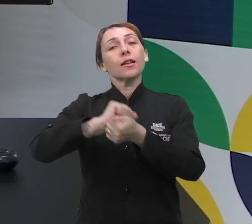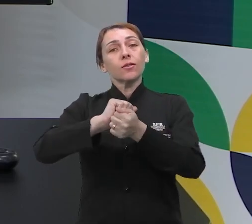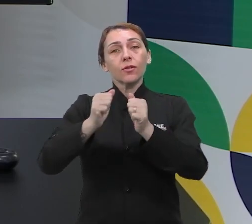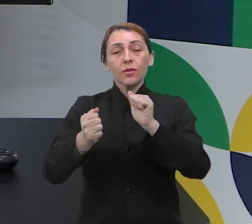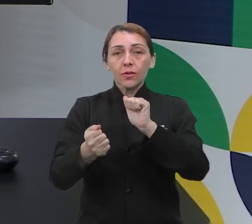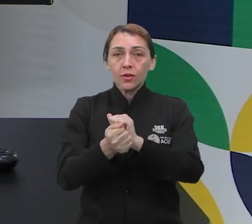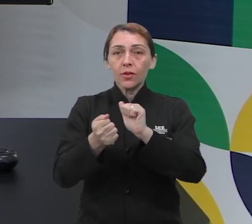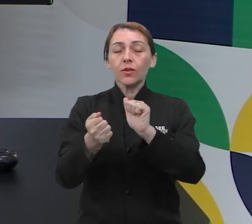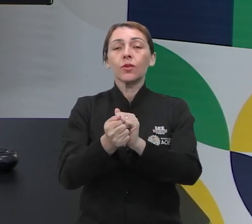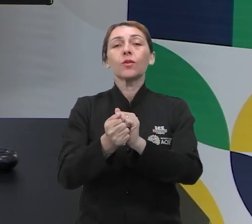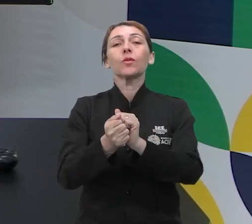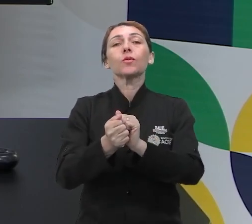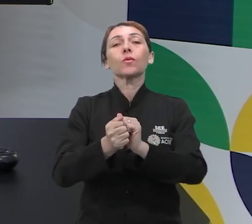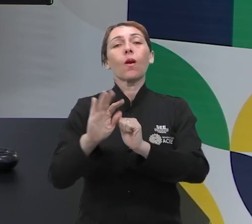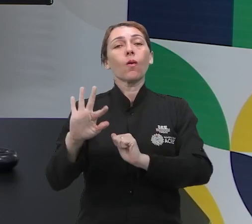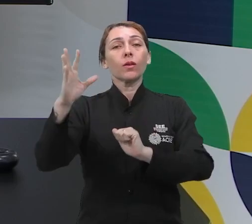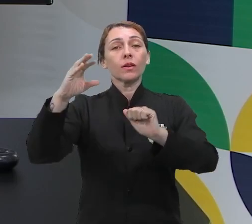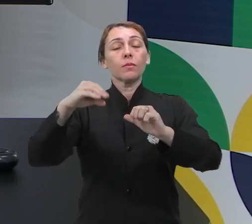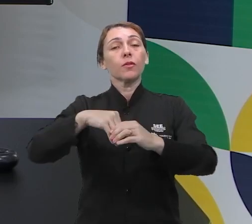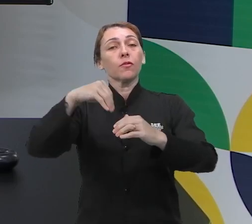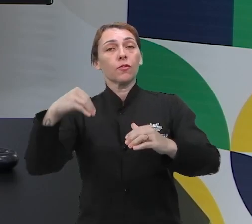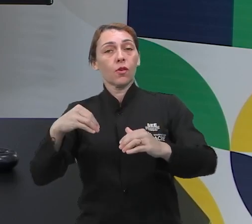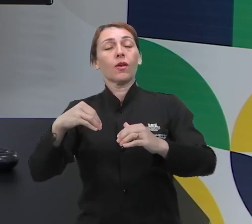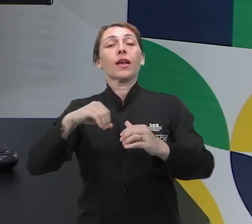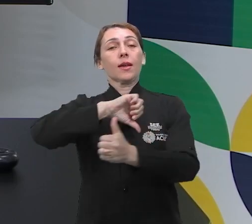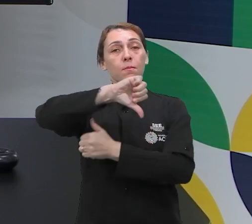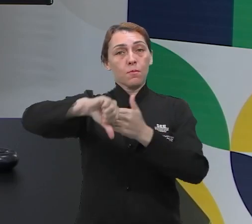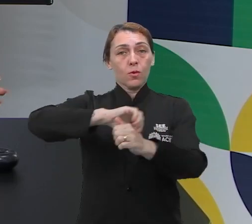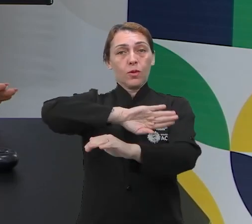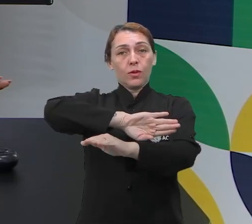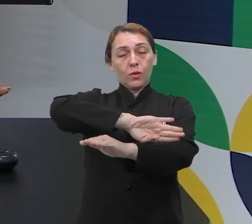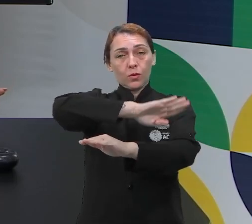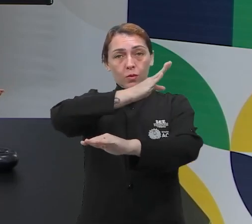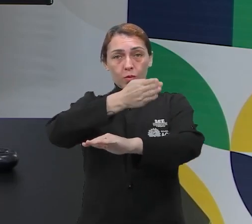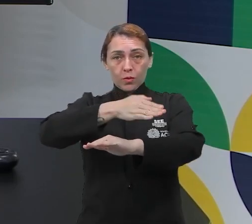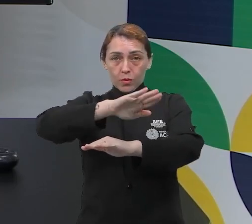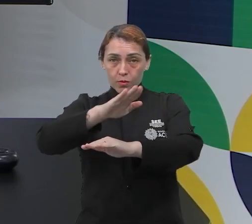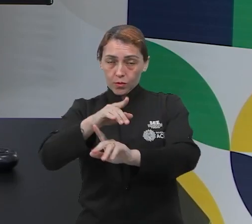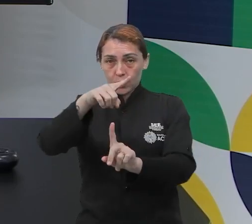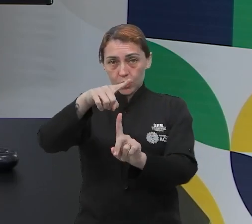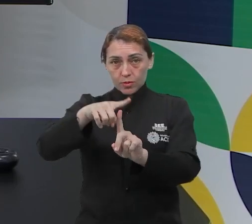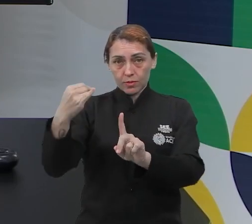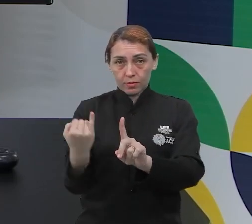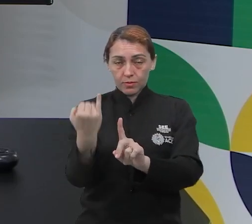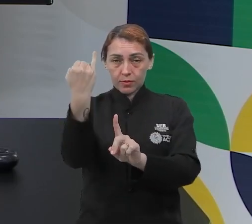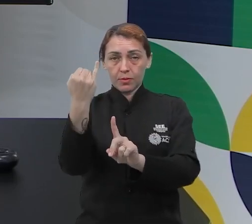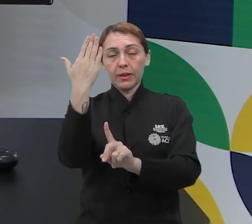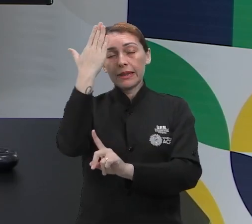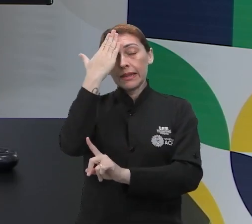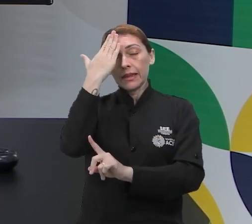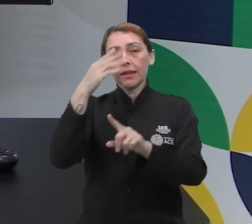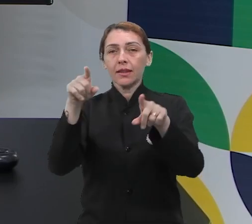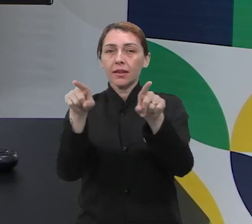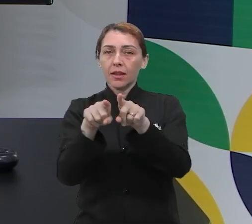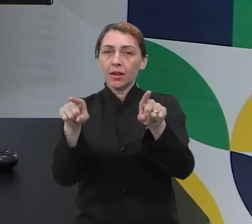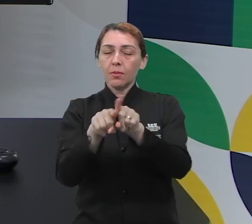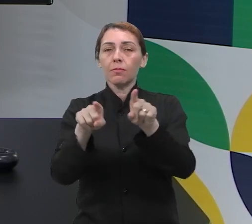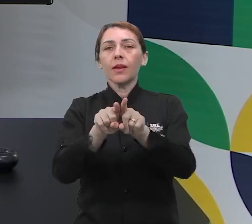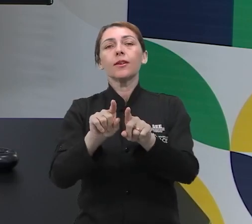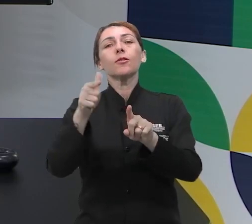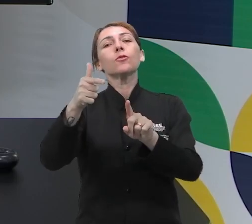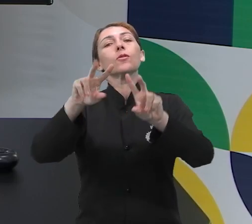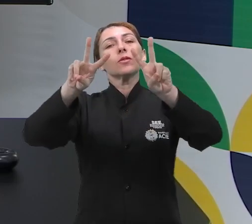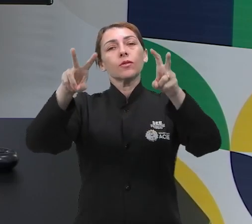agentes externos que modelam o relevo. Então é importante você saber das formas de relevo para poder aí entender também esses outros